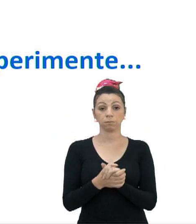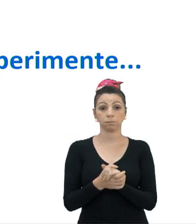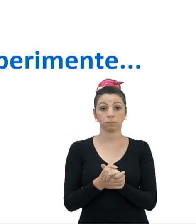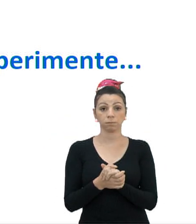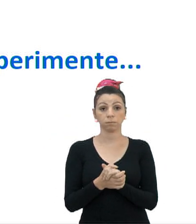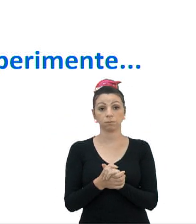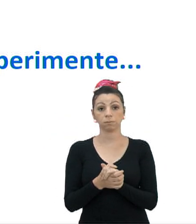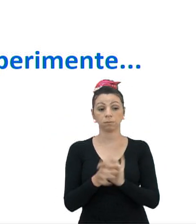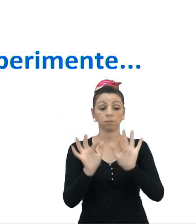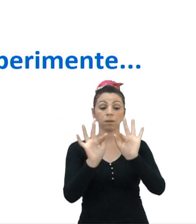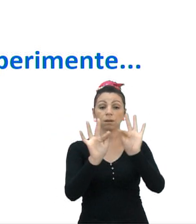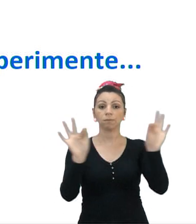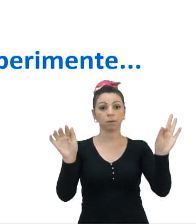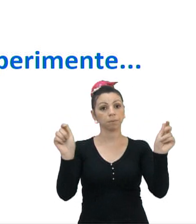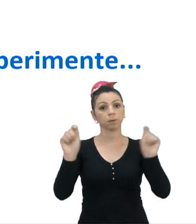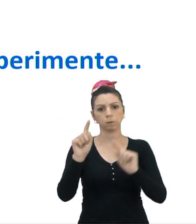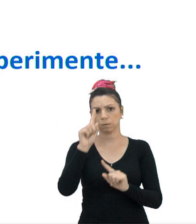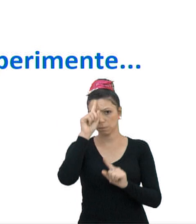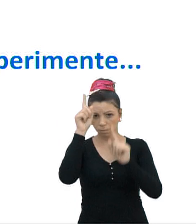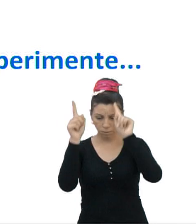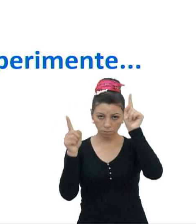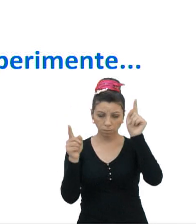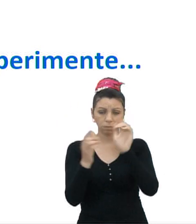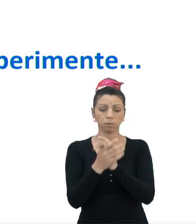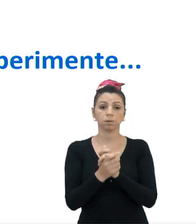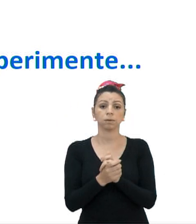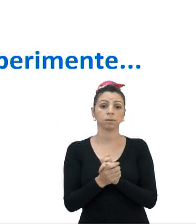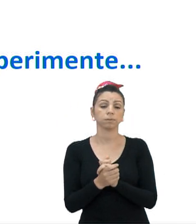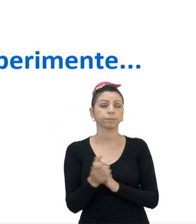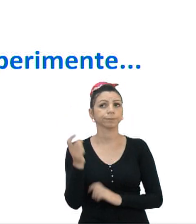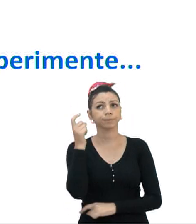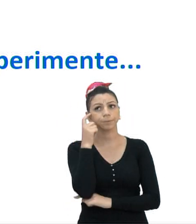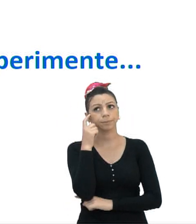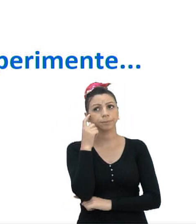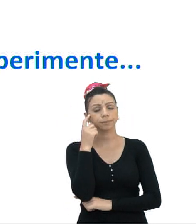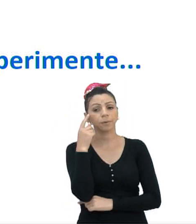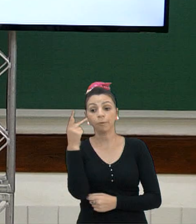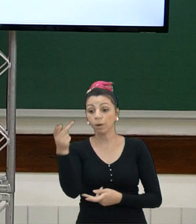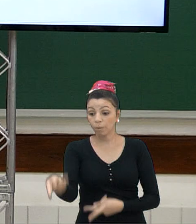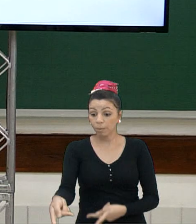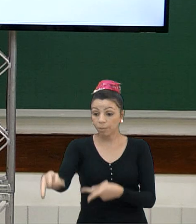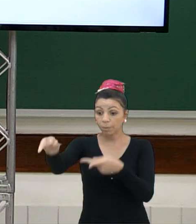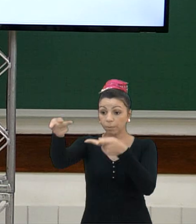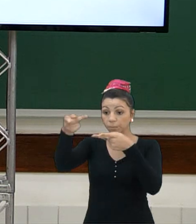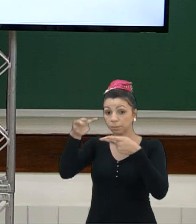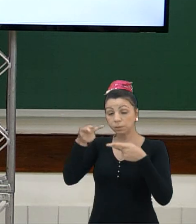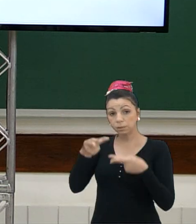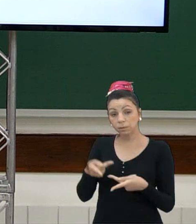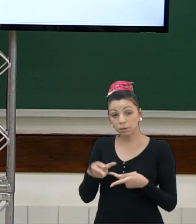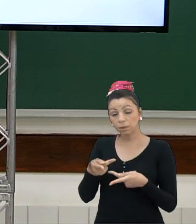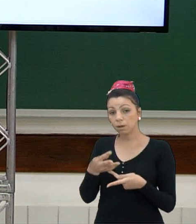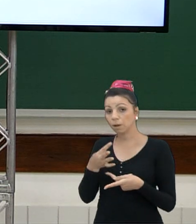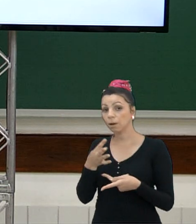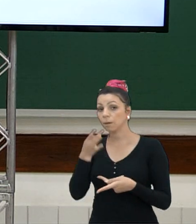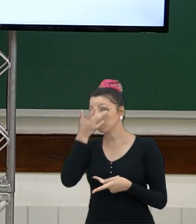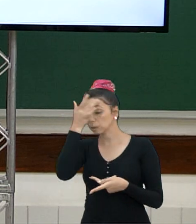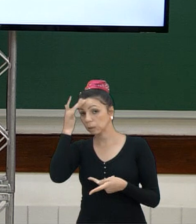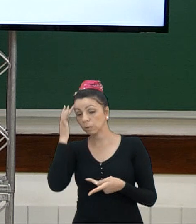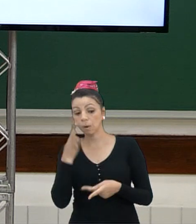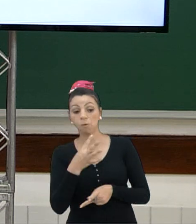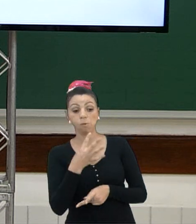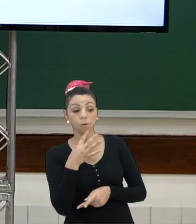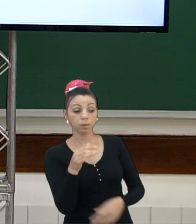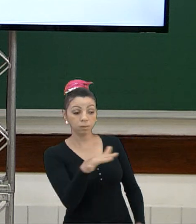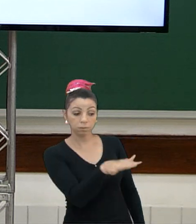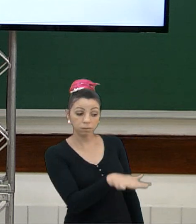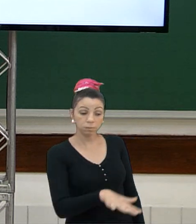precisa ser criativa. E você tem que pensar que você vai convidar a pessoa a conhecer este lugar. Então, você